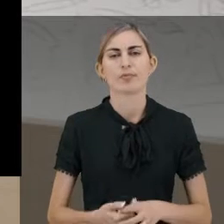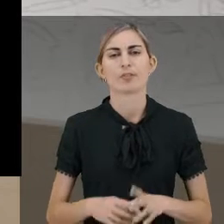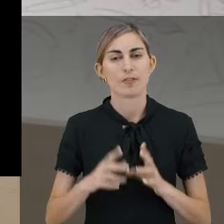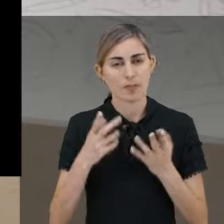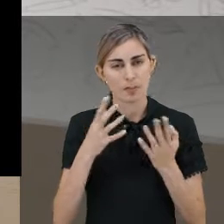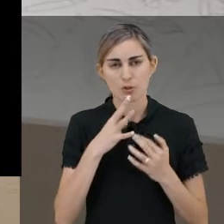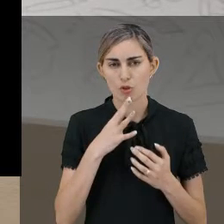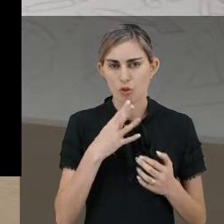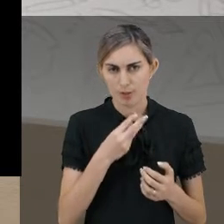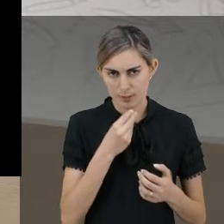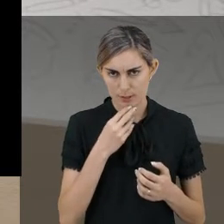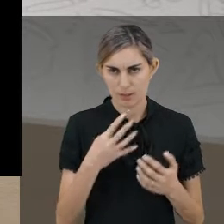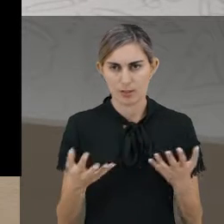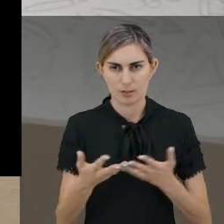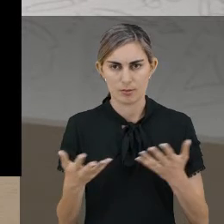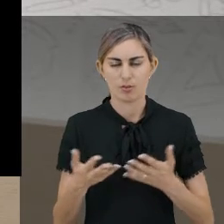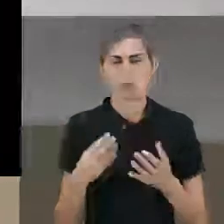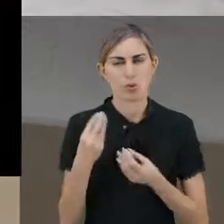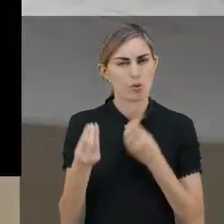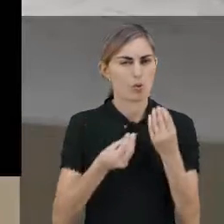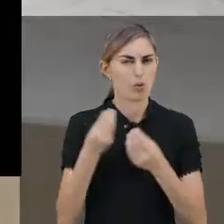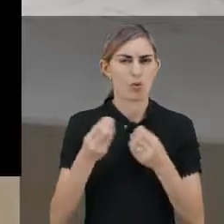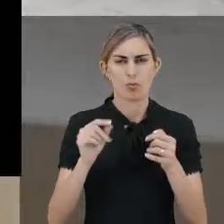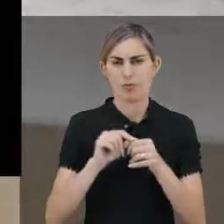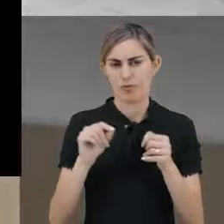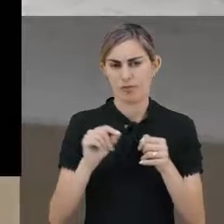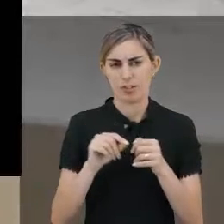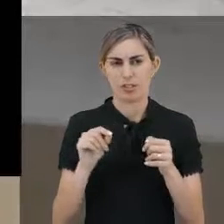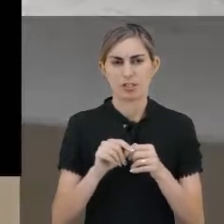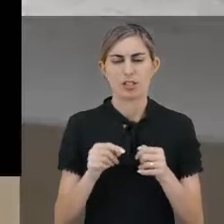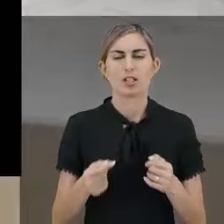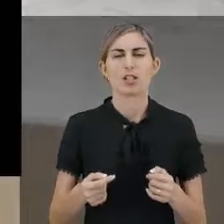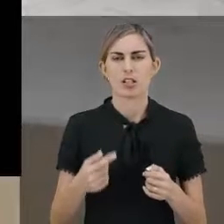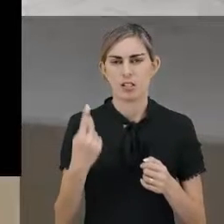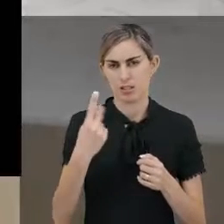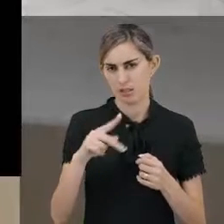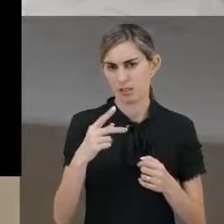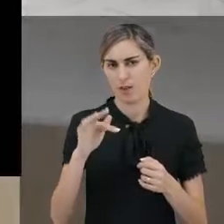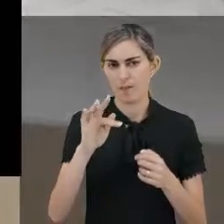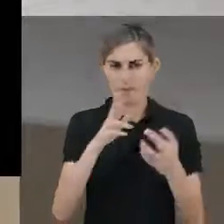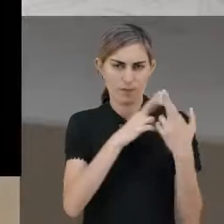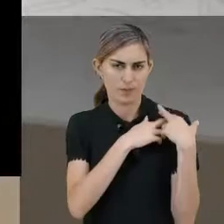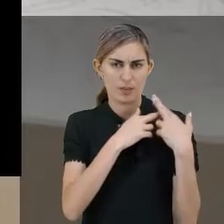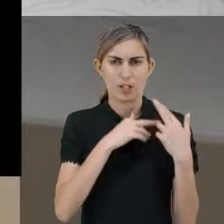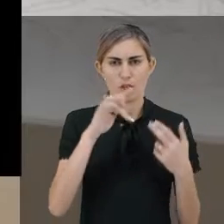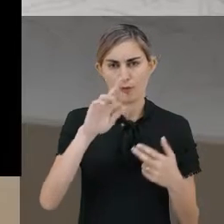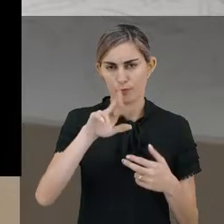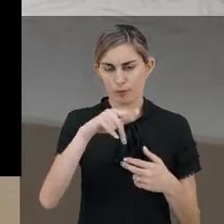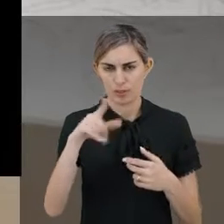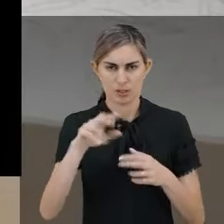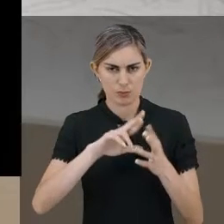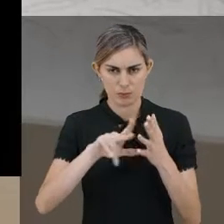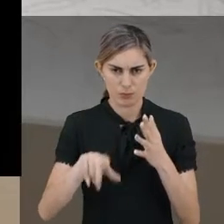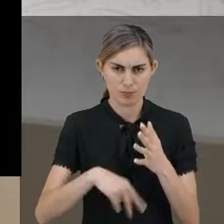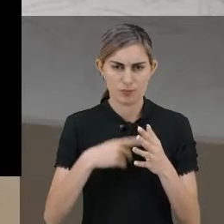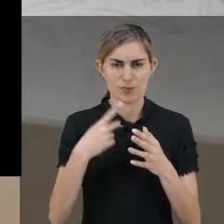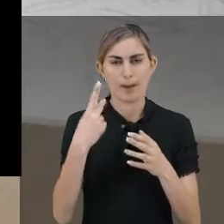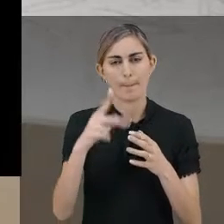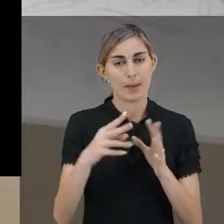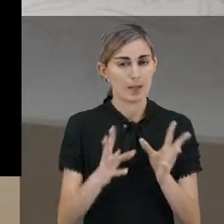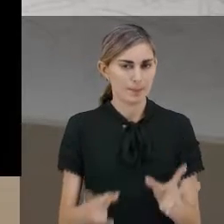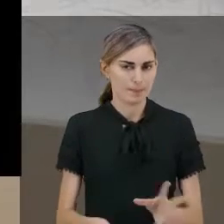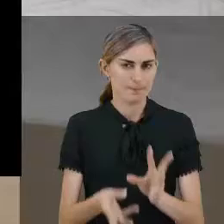dados. Vamos conhecer agora como iremos implementar essas funcionalidades que acabamos de ver.